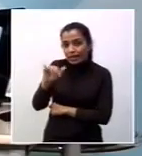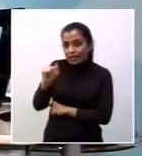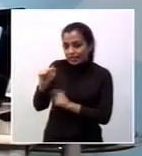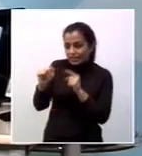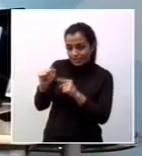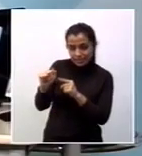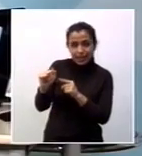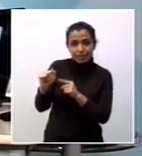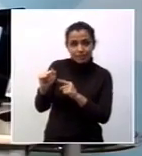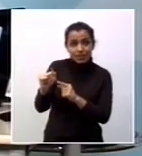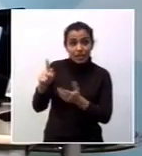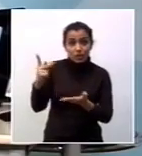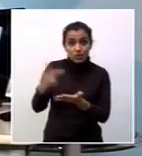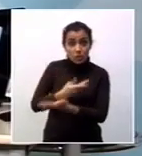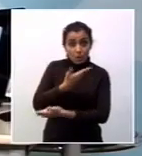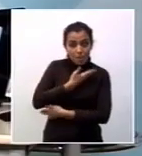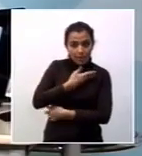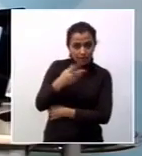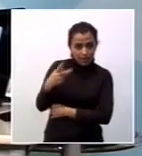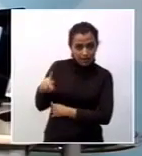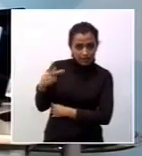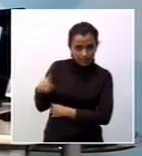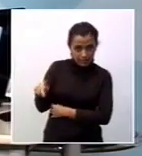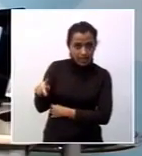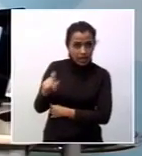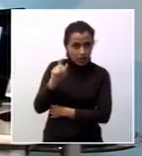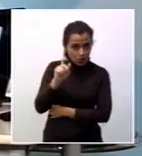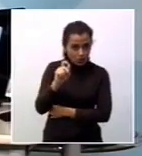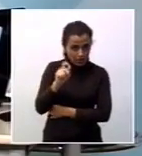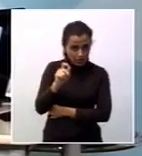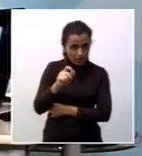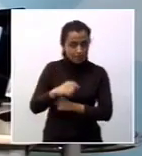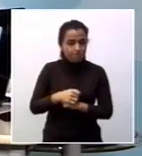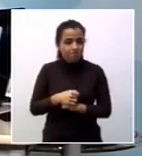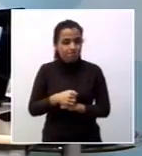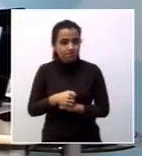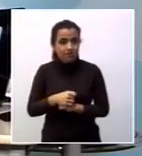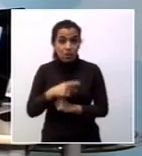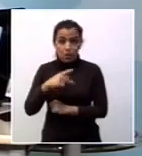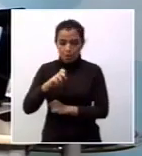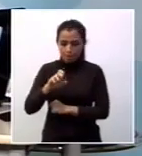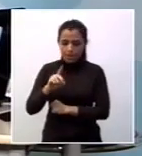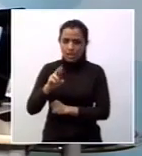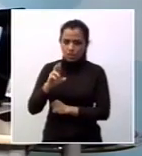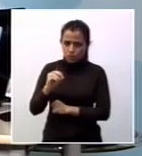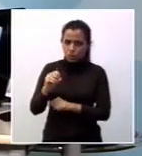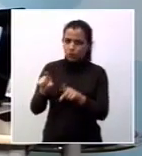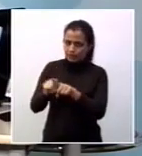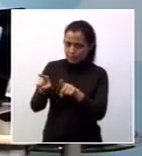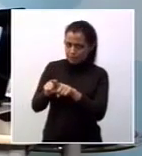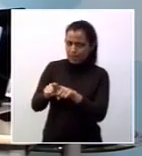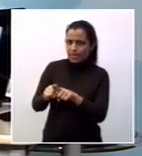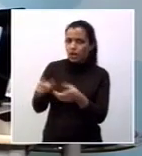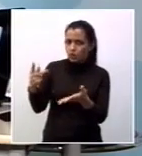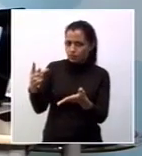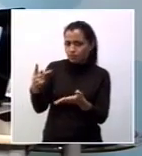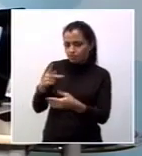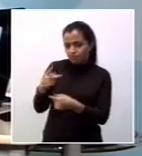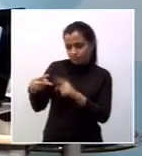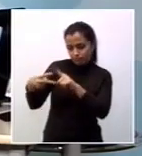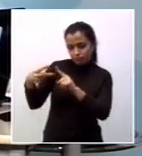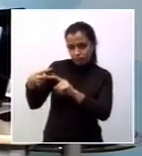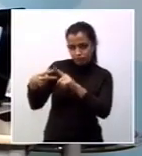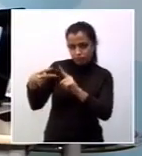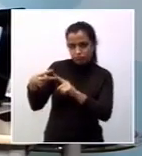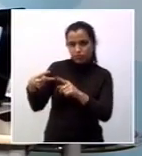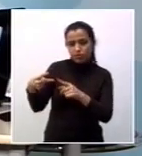com uma amiga dela. O Pedro disse que aconteceram muitas vezes. Então, essa interação